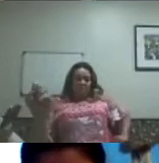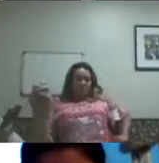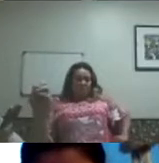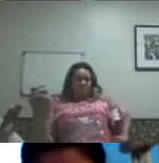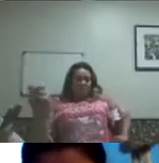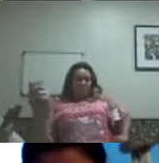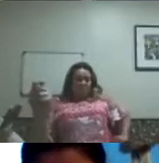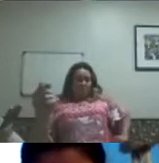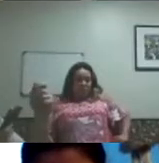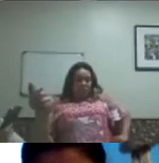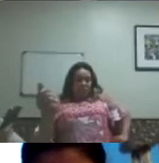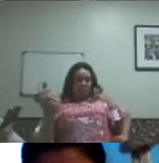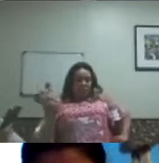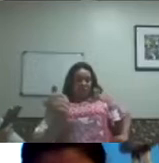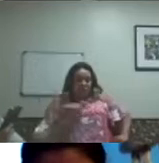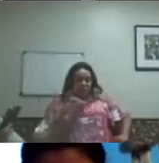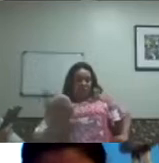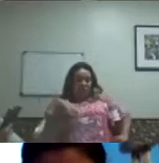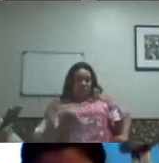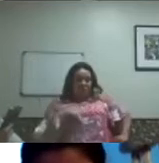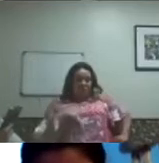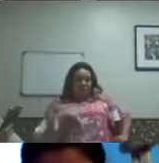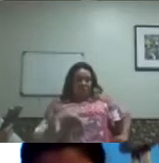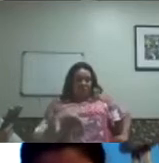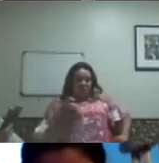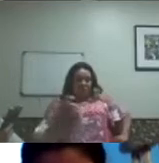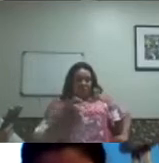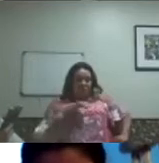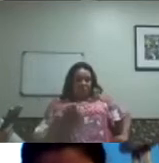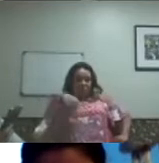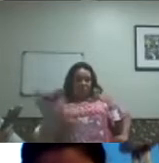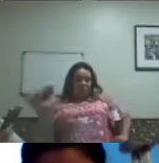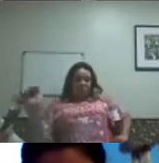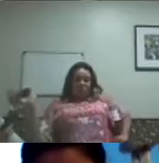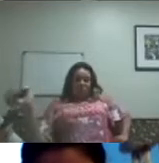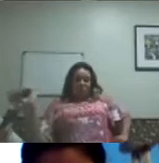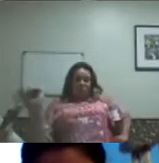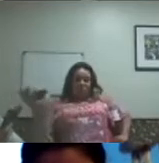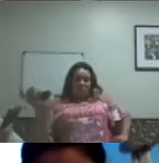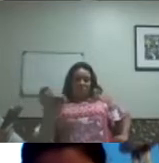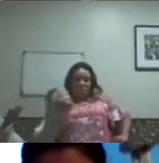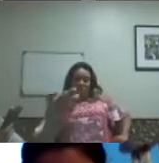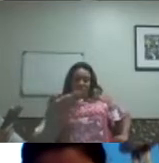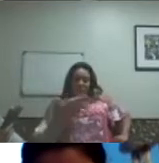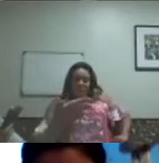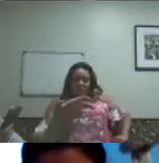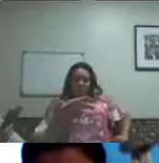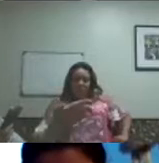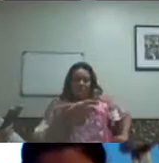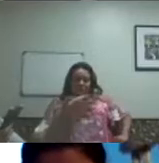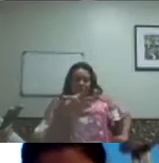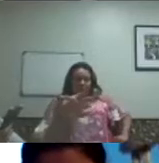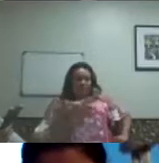uma solenidade com todos os familiares, tirar foto na bandeira, que todo mundo gosta, porém, com esse momento de pandemia,